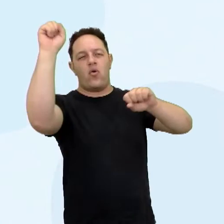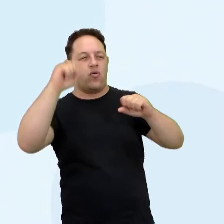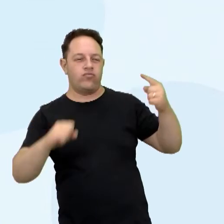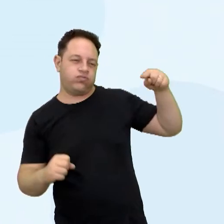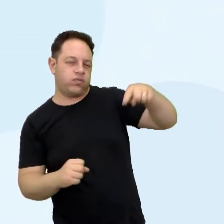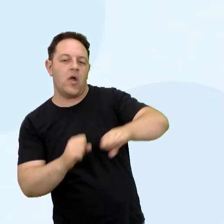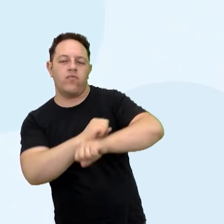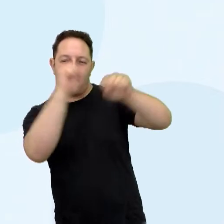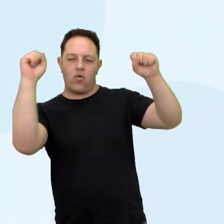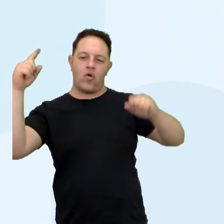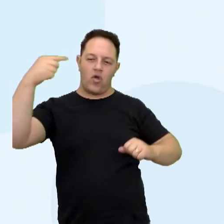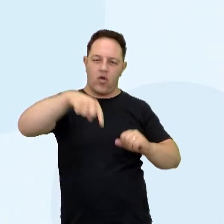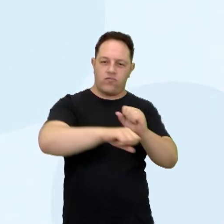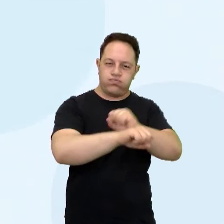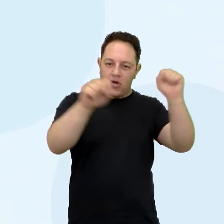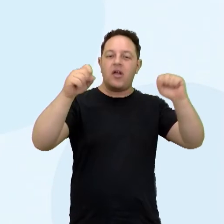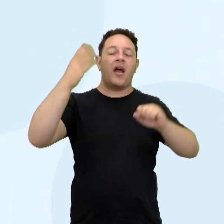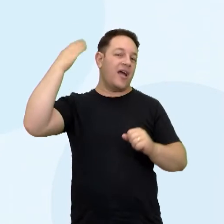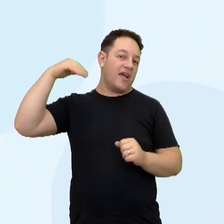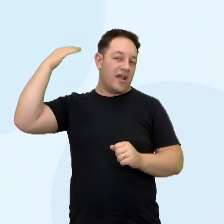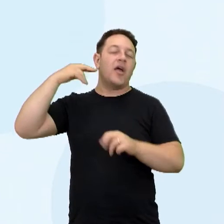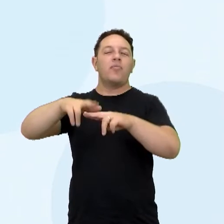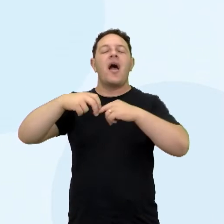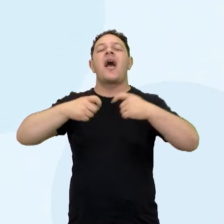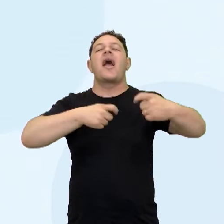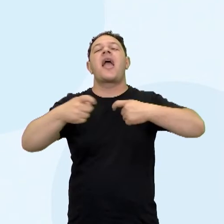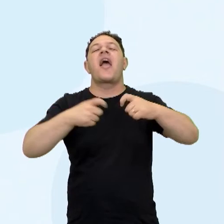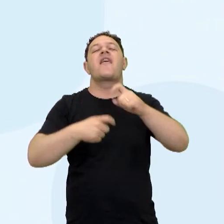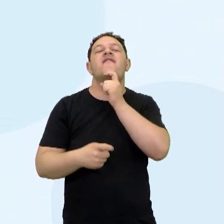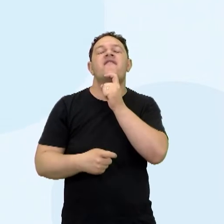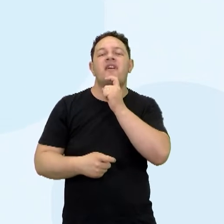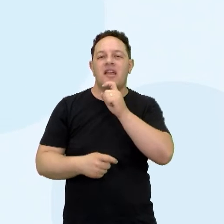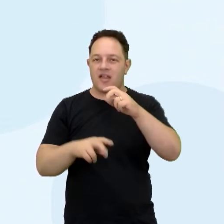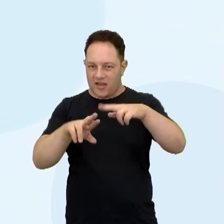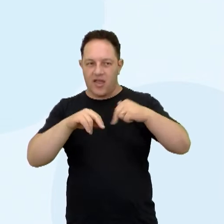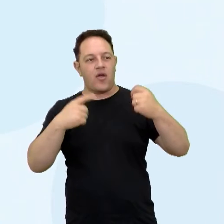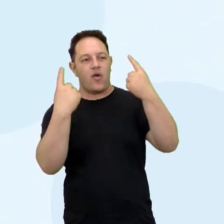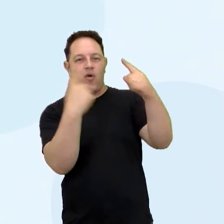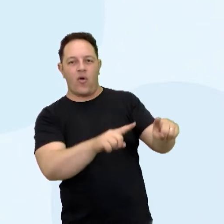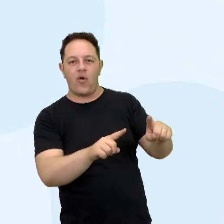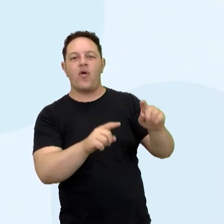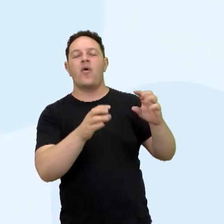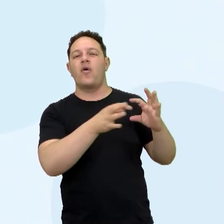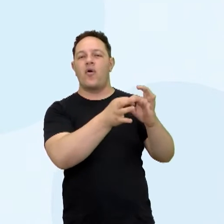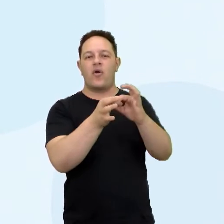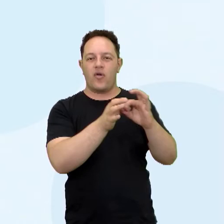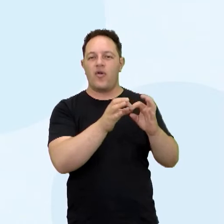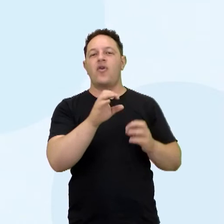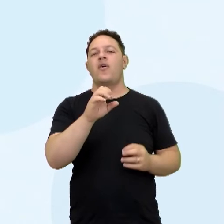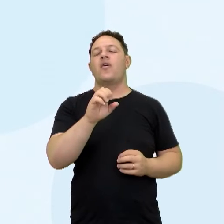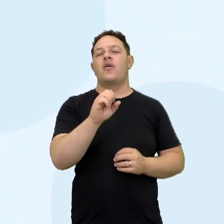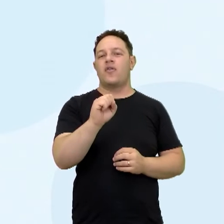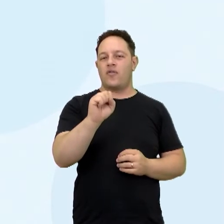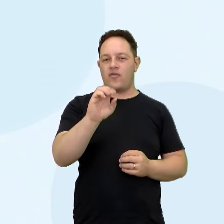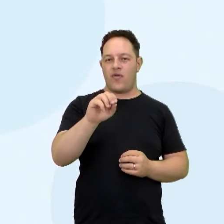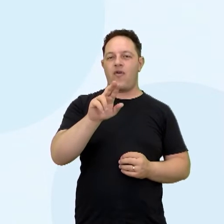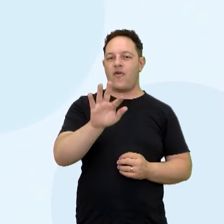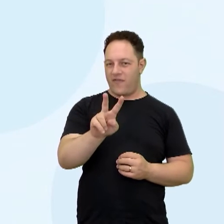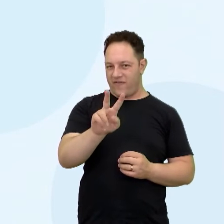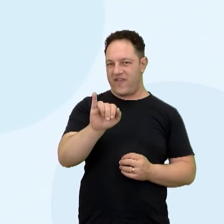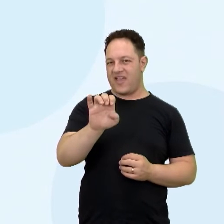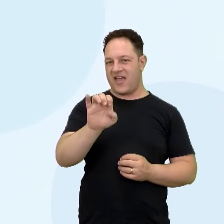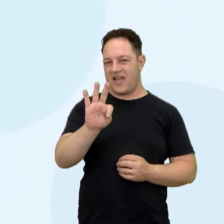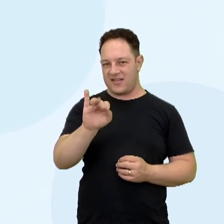e principalmente por causa da Guerra Fria, né, contra aí a União Soviética, aquela questão de bipolarização, né? Então a gente